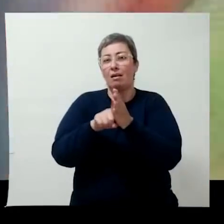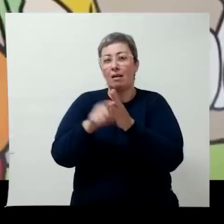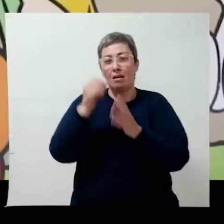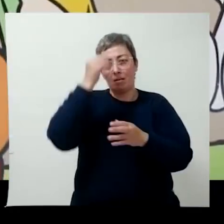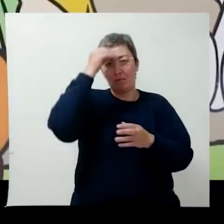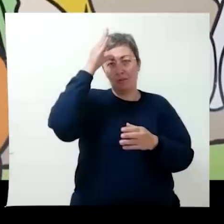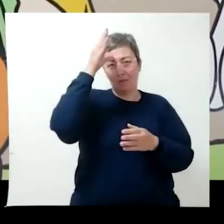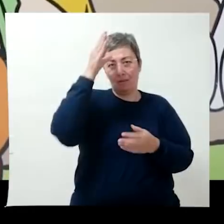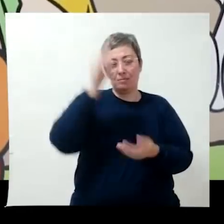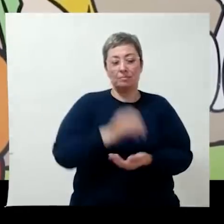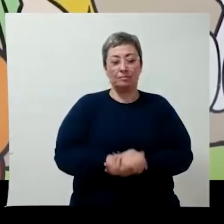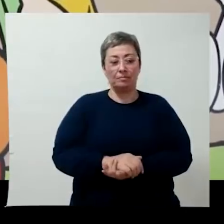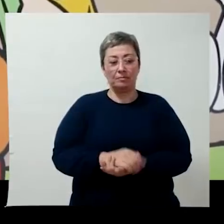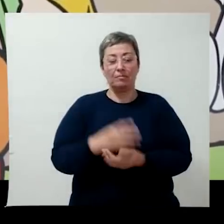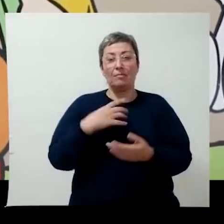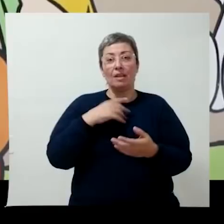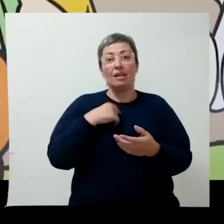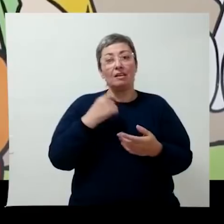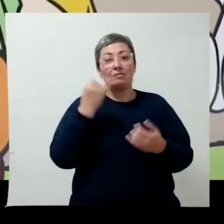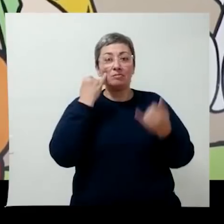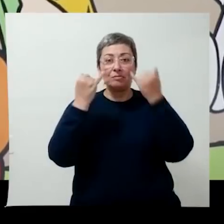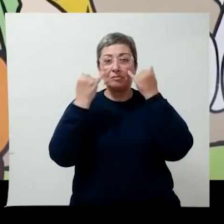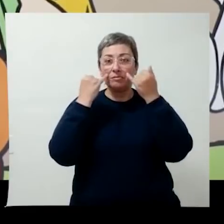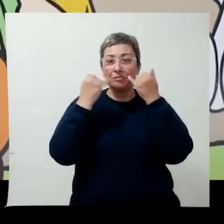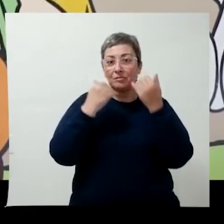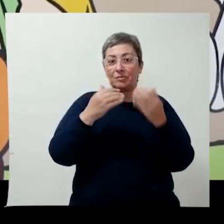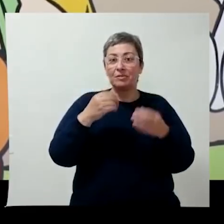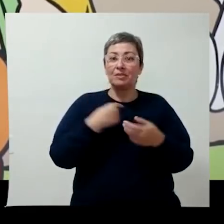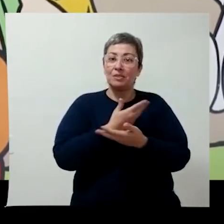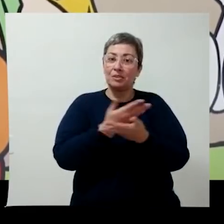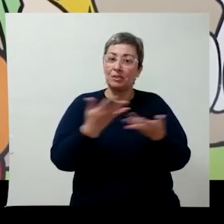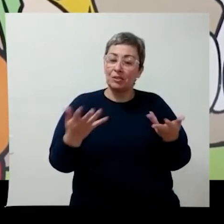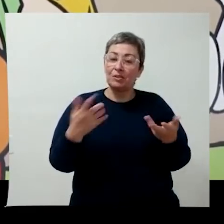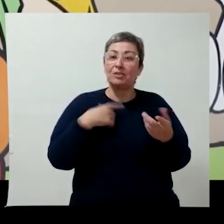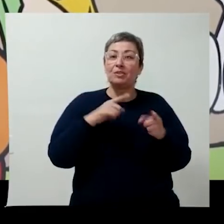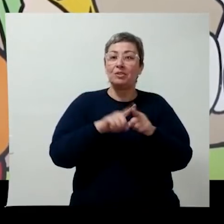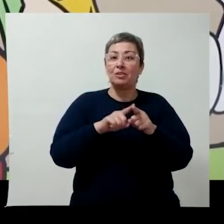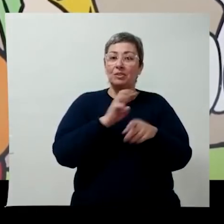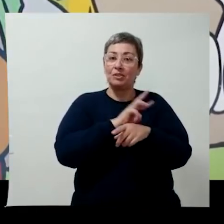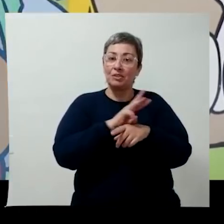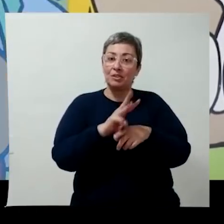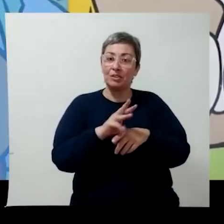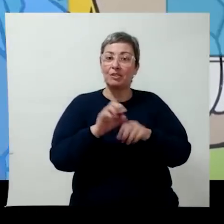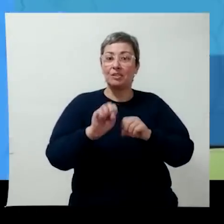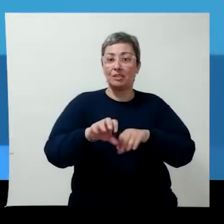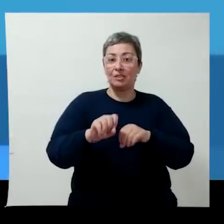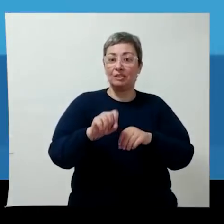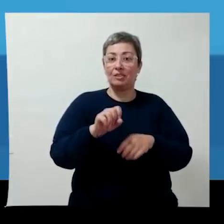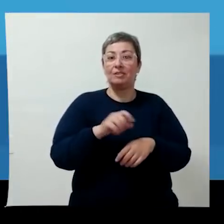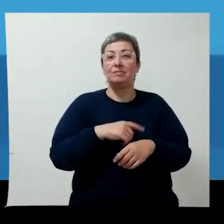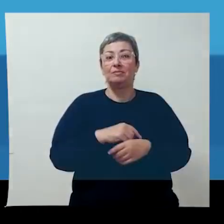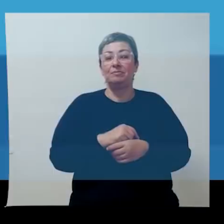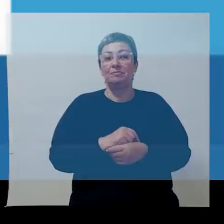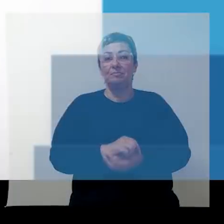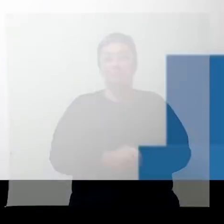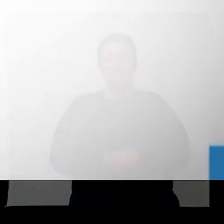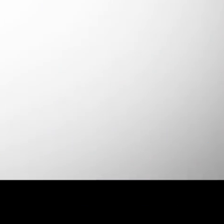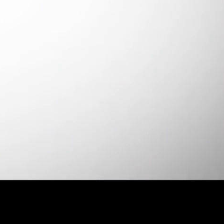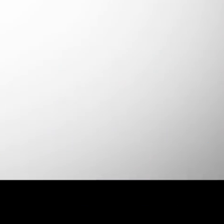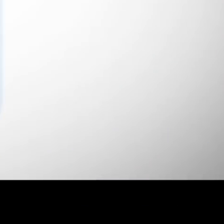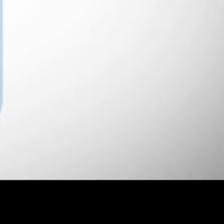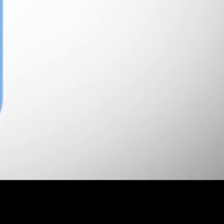conhecimento. Fique por dentro dessa e de outras iniciativas no portal SE Informe.